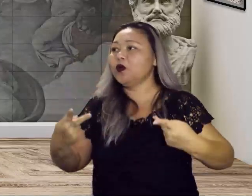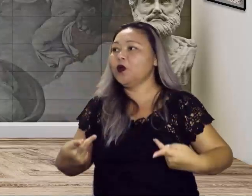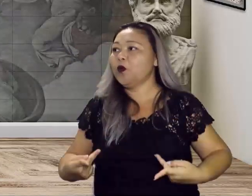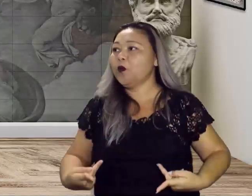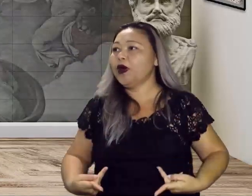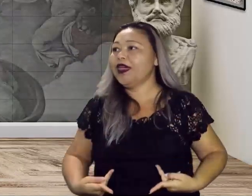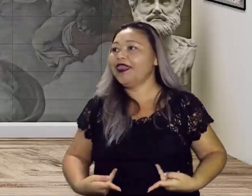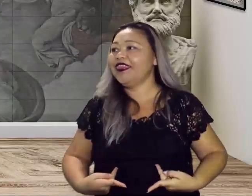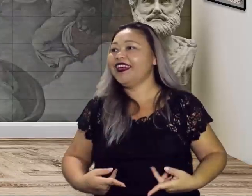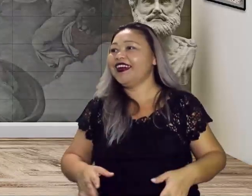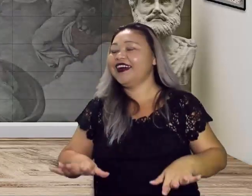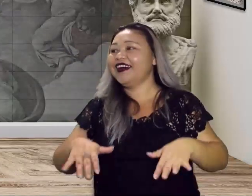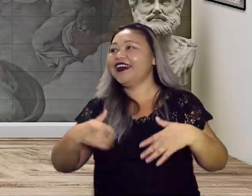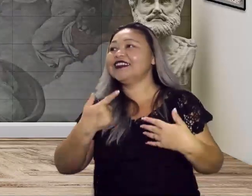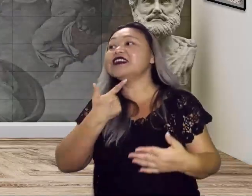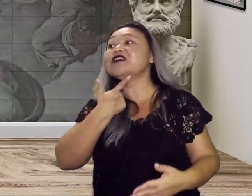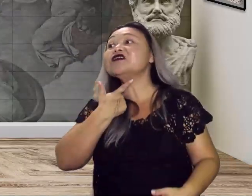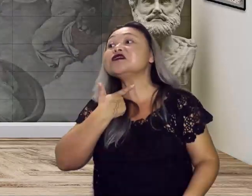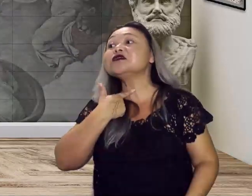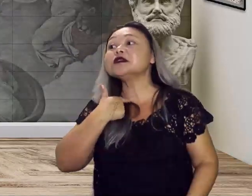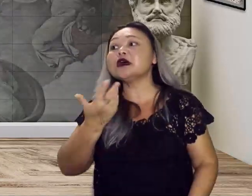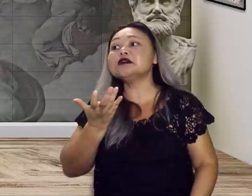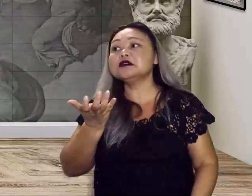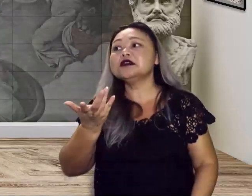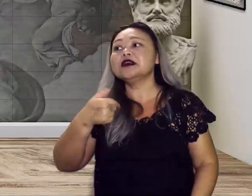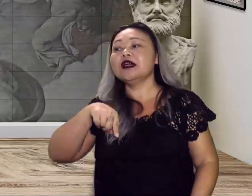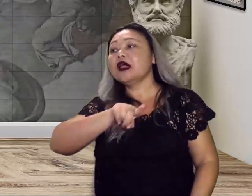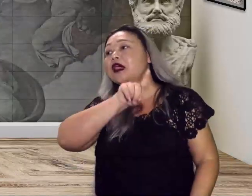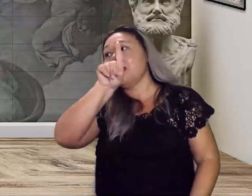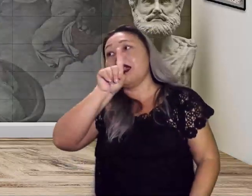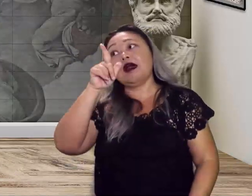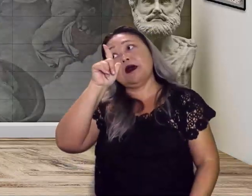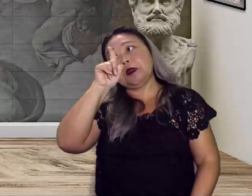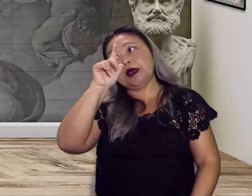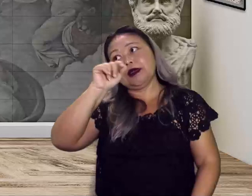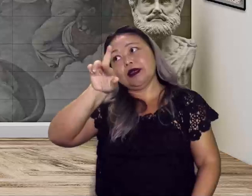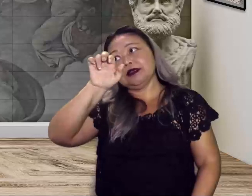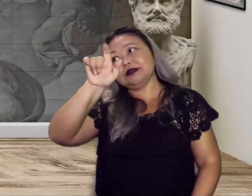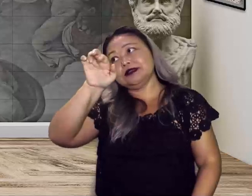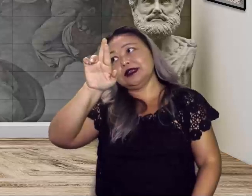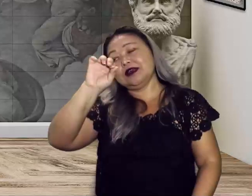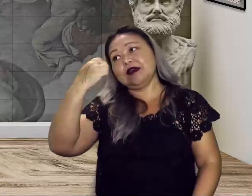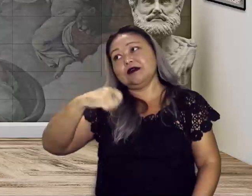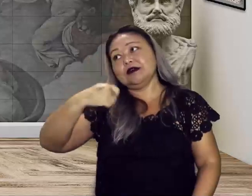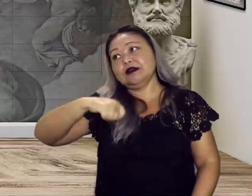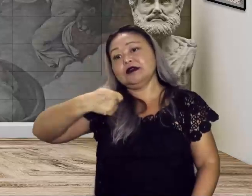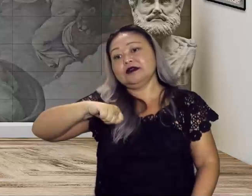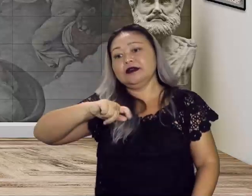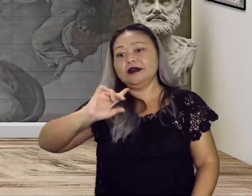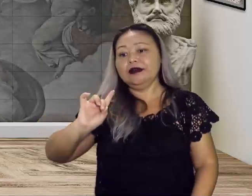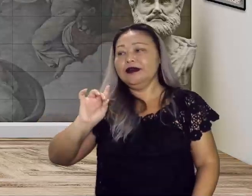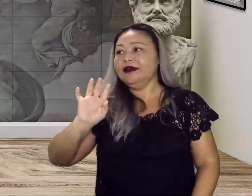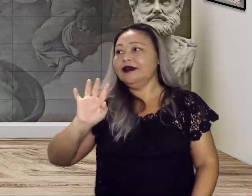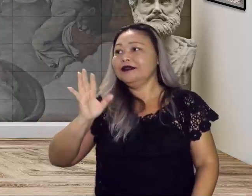teve a vontade, alguém lá, da Grécia Antiga, sentiu a necessidade